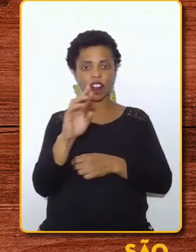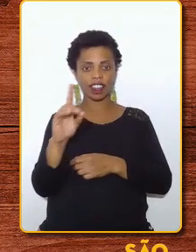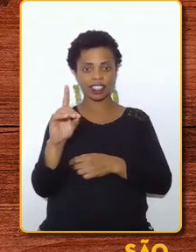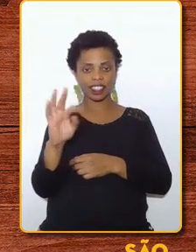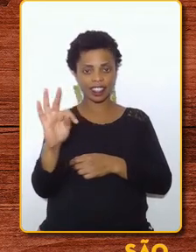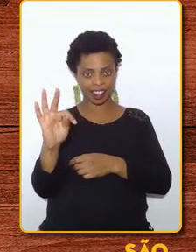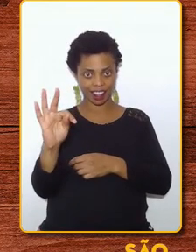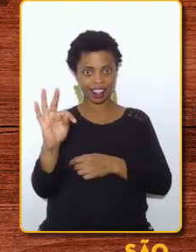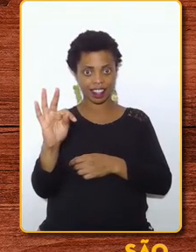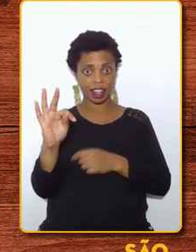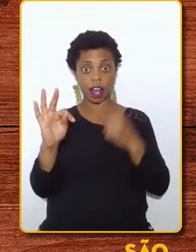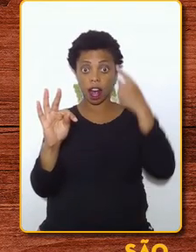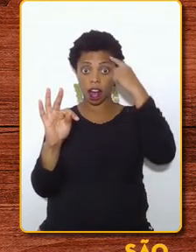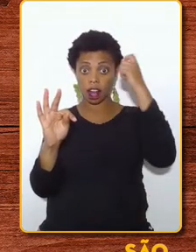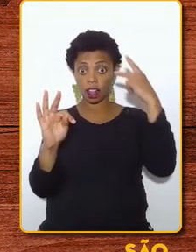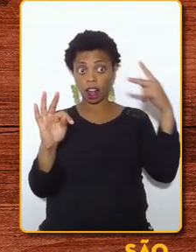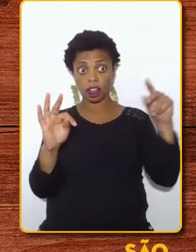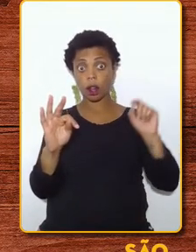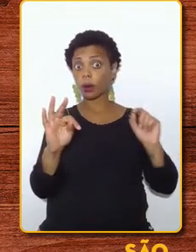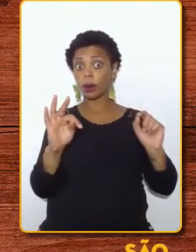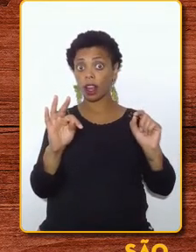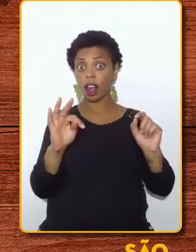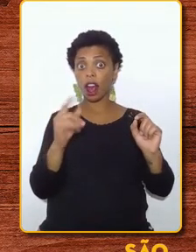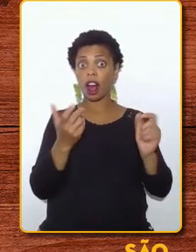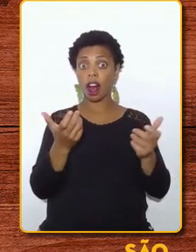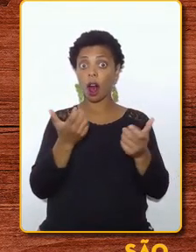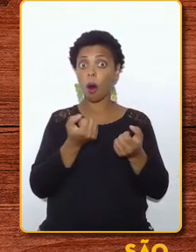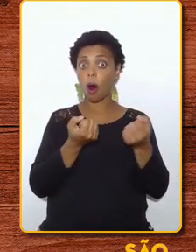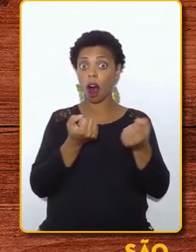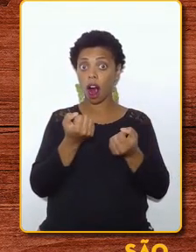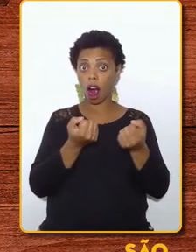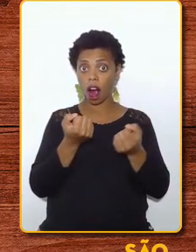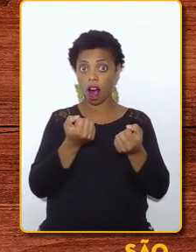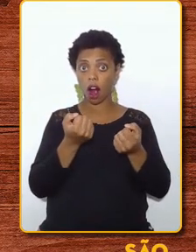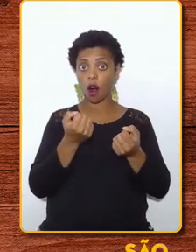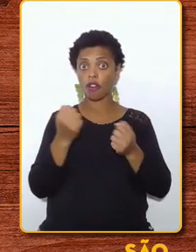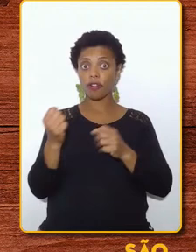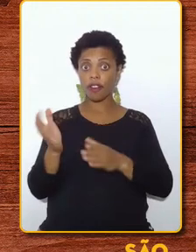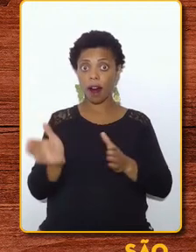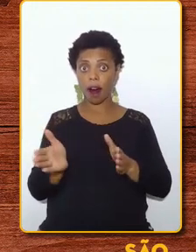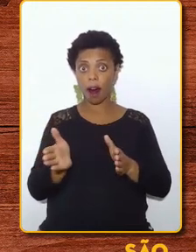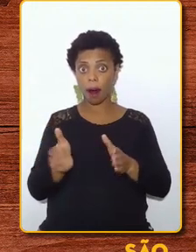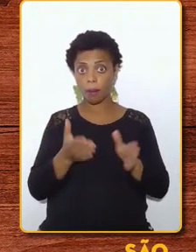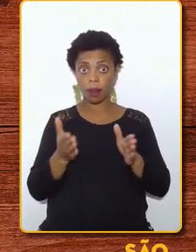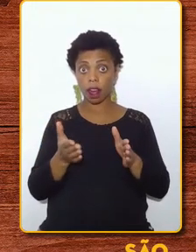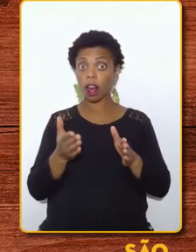fixa dele era ter um carro que os seus trabalhadores pudessem comprar e andar.